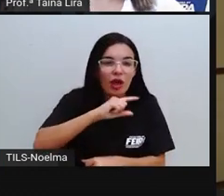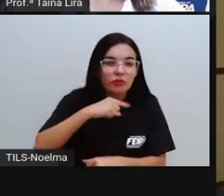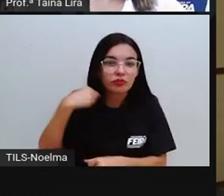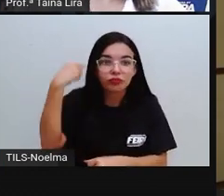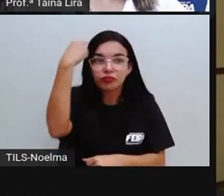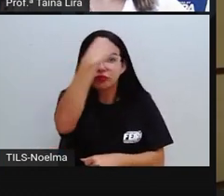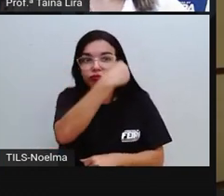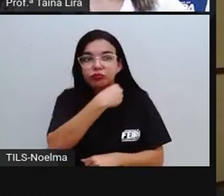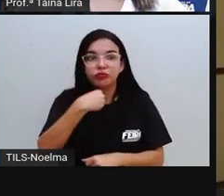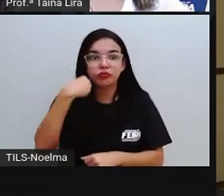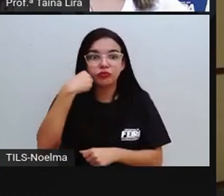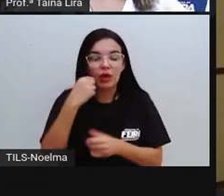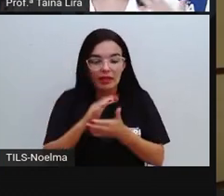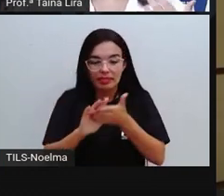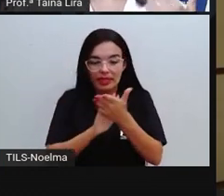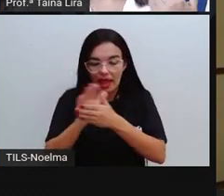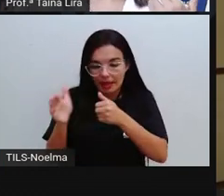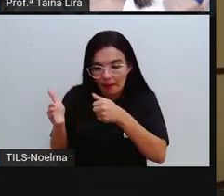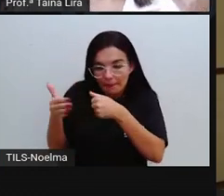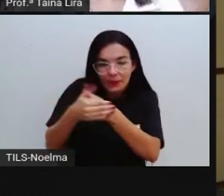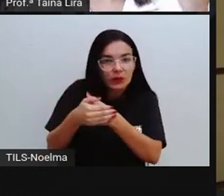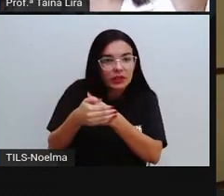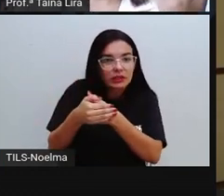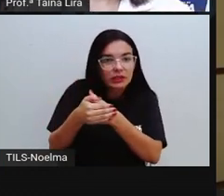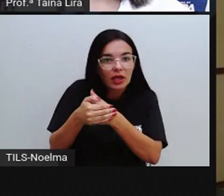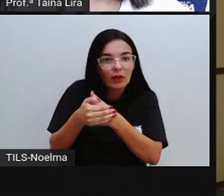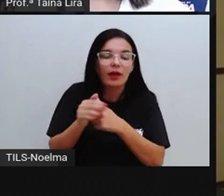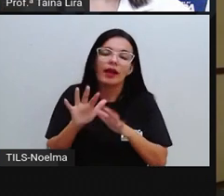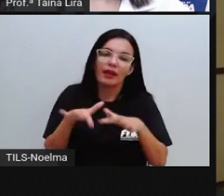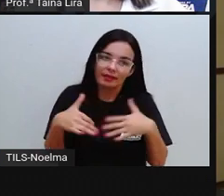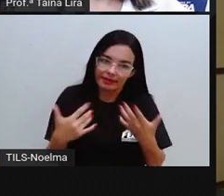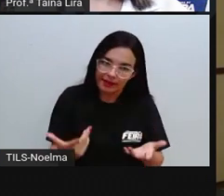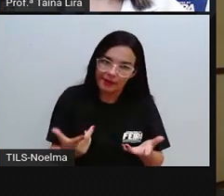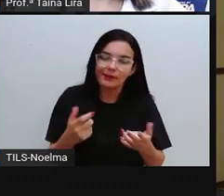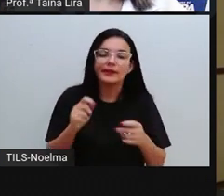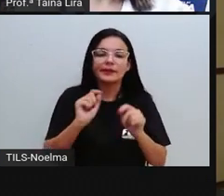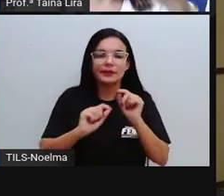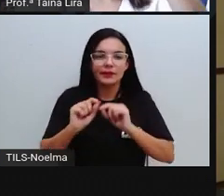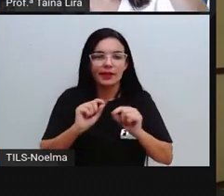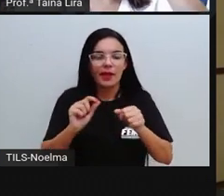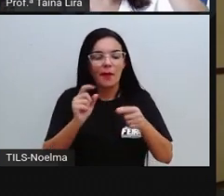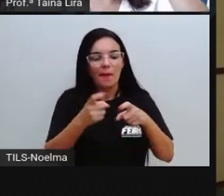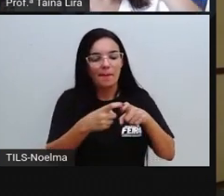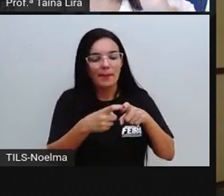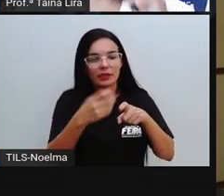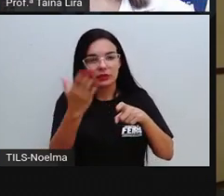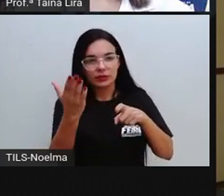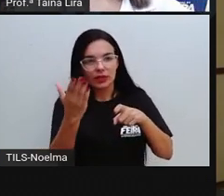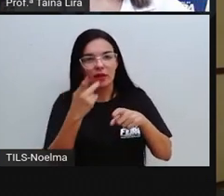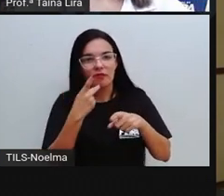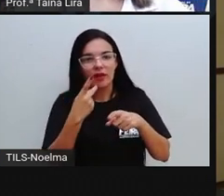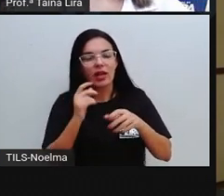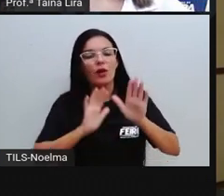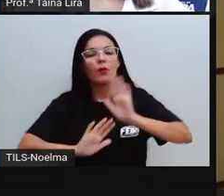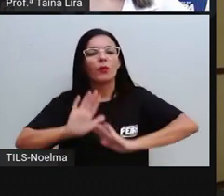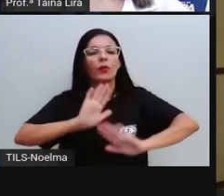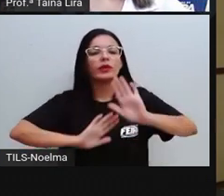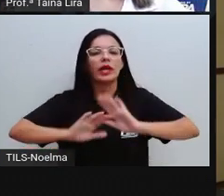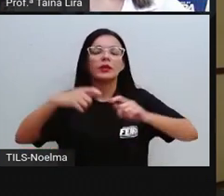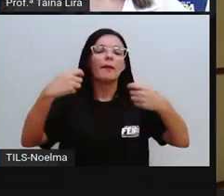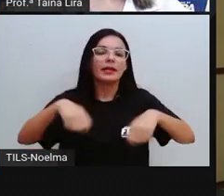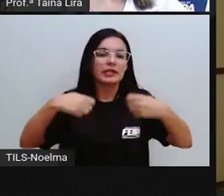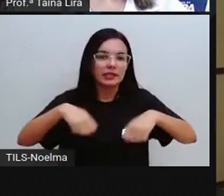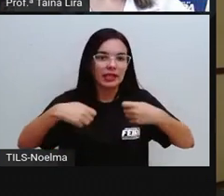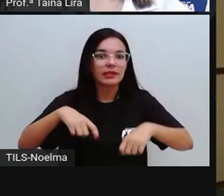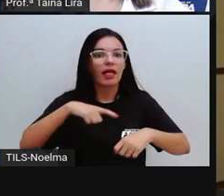proteção? Então, o médico vem falando dos cuidados, né, que nós temos que ter, tá? Então,